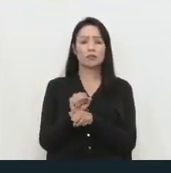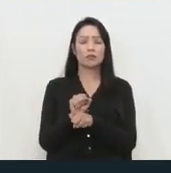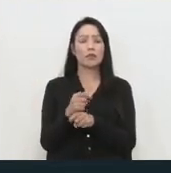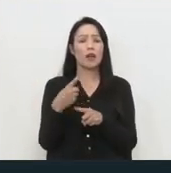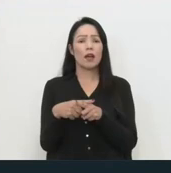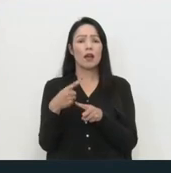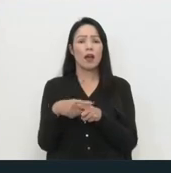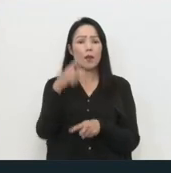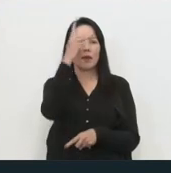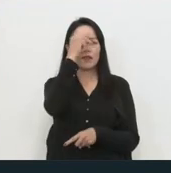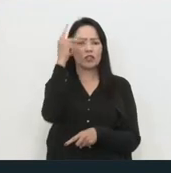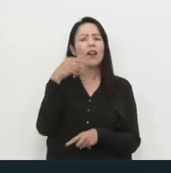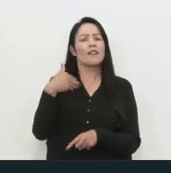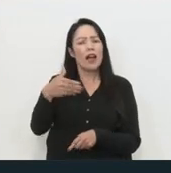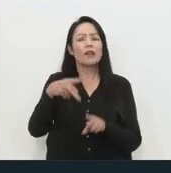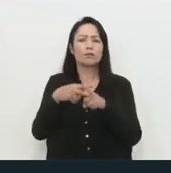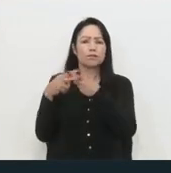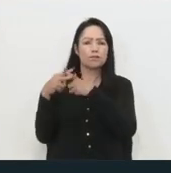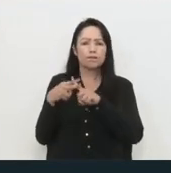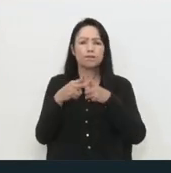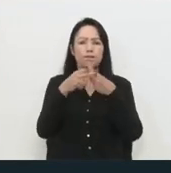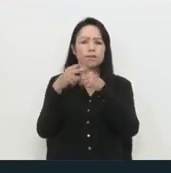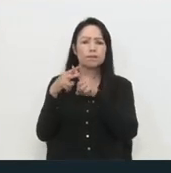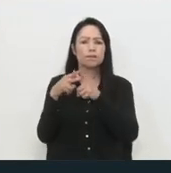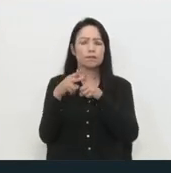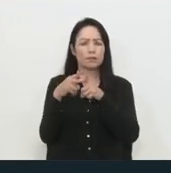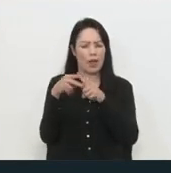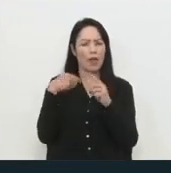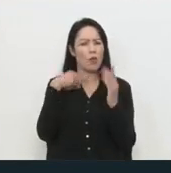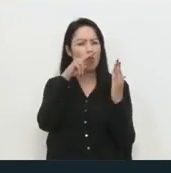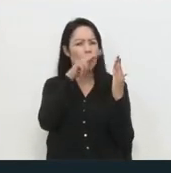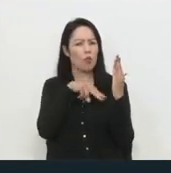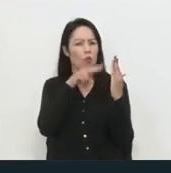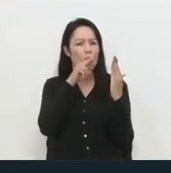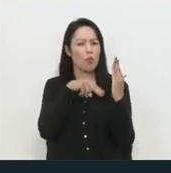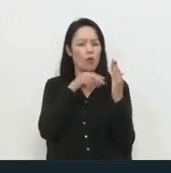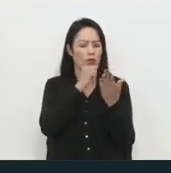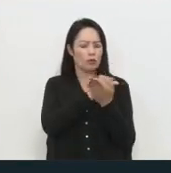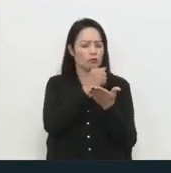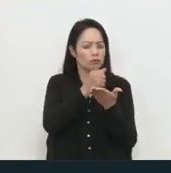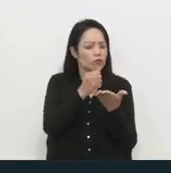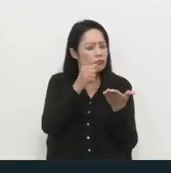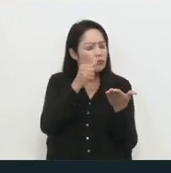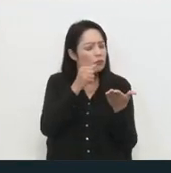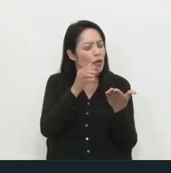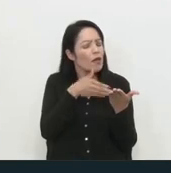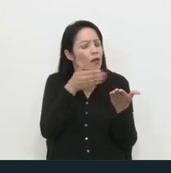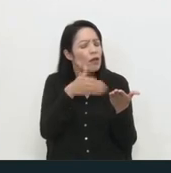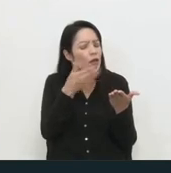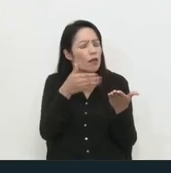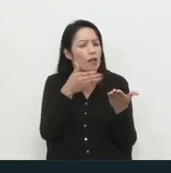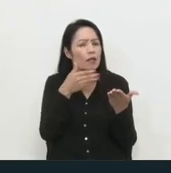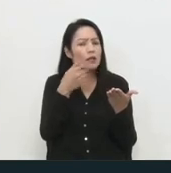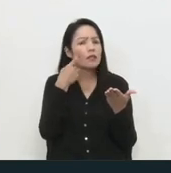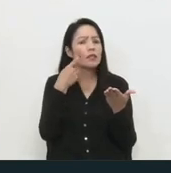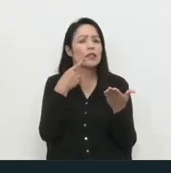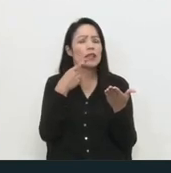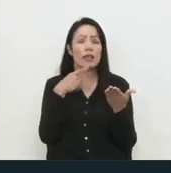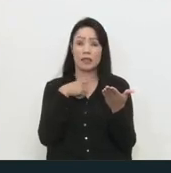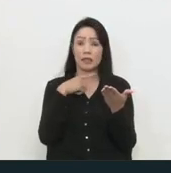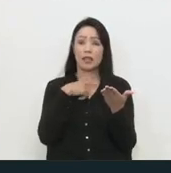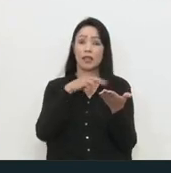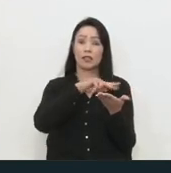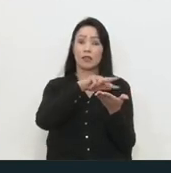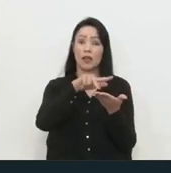Prefeitura vai consertar eu estive lendo o seu presidente o contrato e realmente tem coisas lá